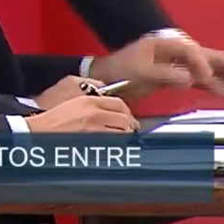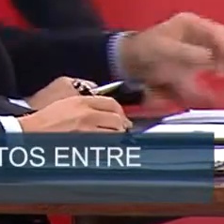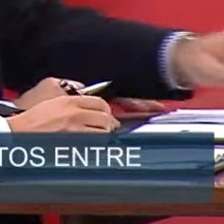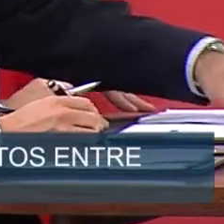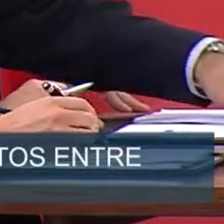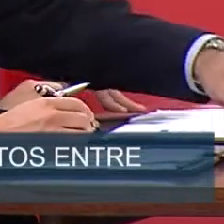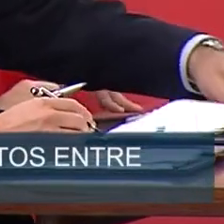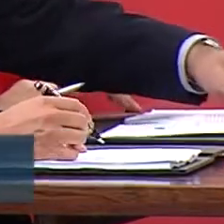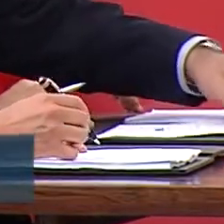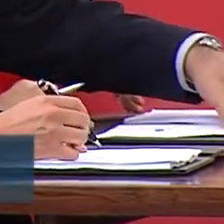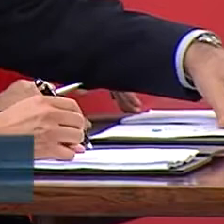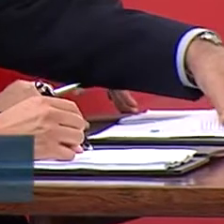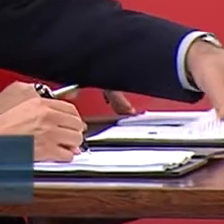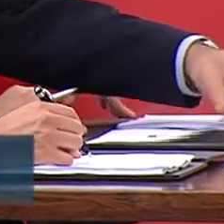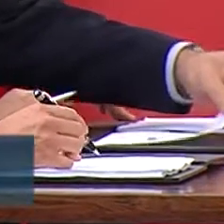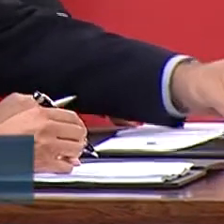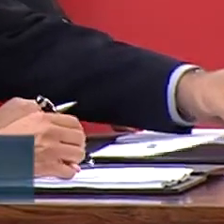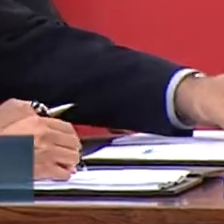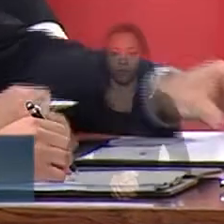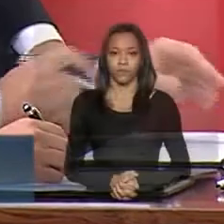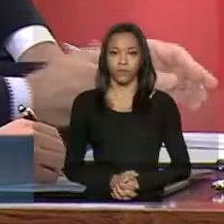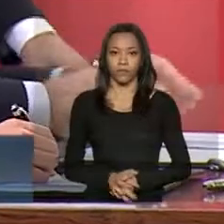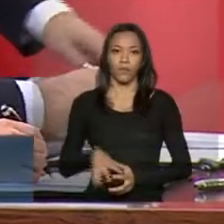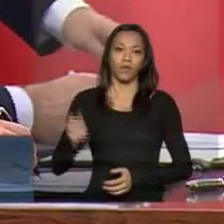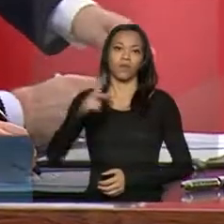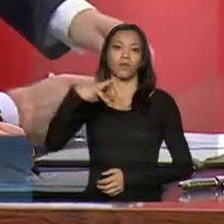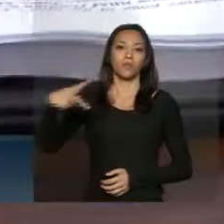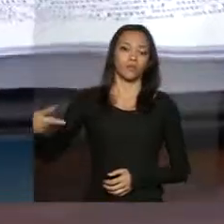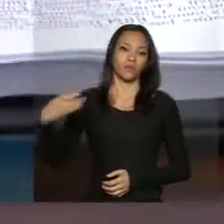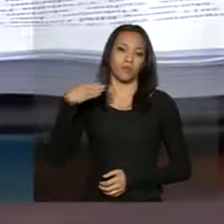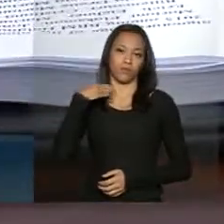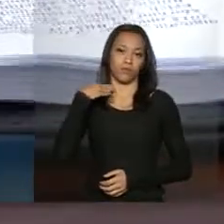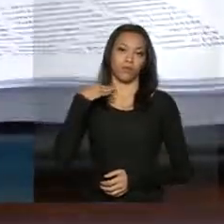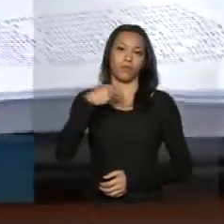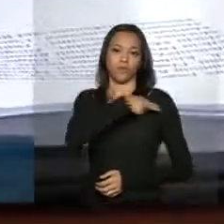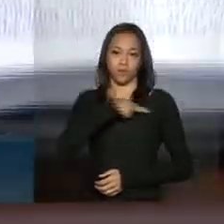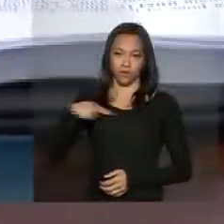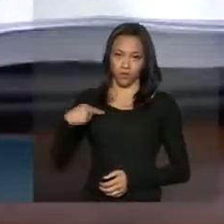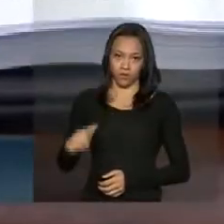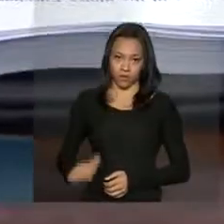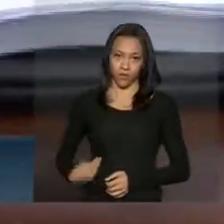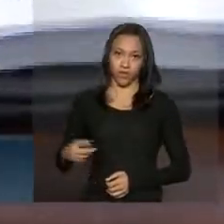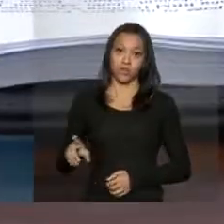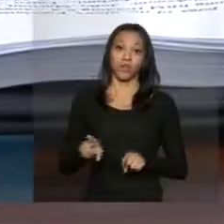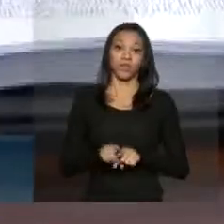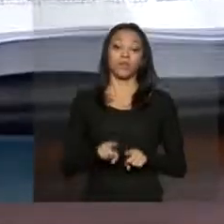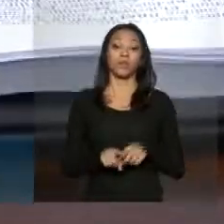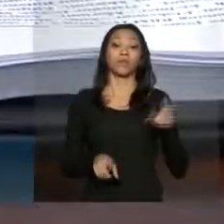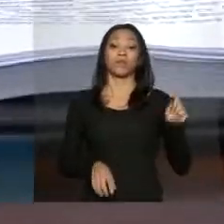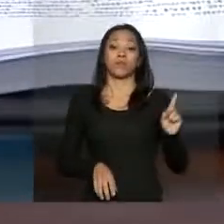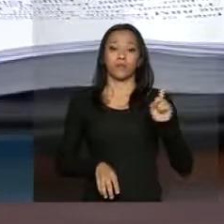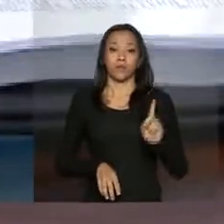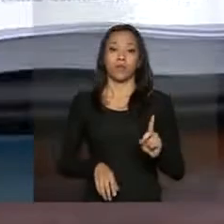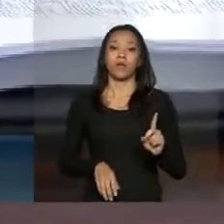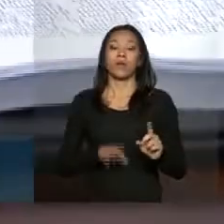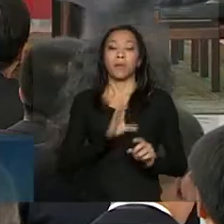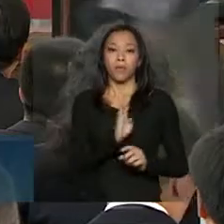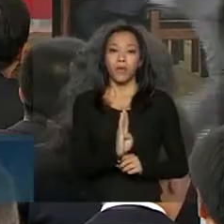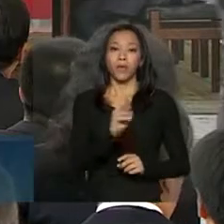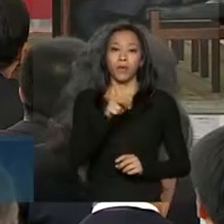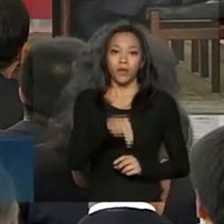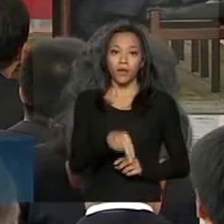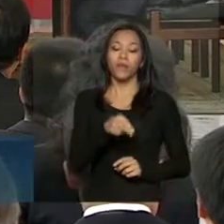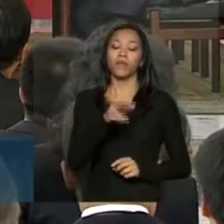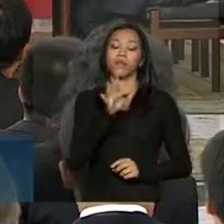Presidente do Banco da China, Chen Jiqing, diretor executivo de produtos e clientes da BMF